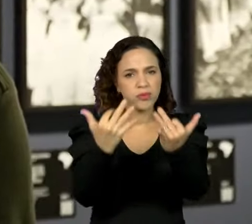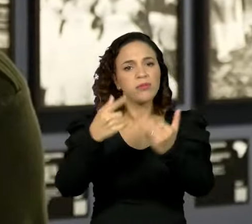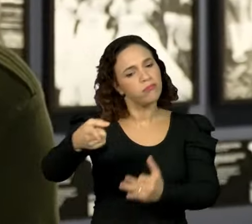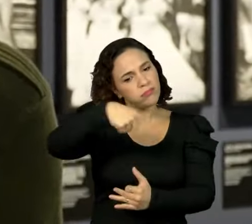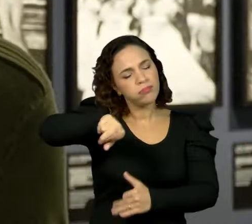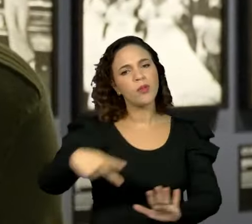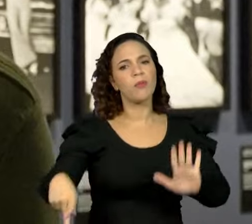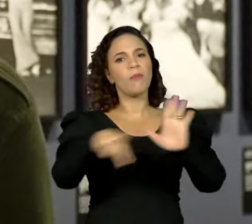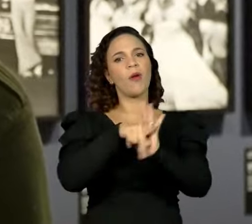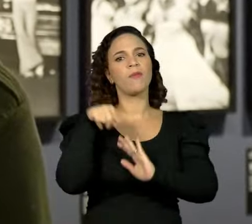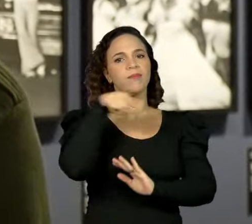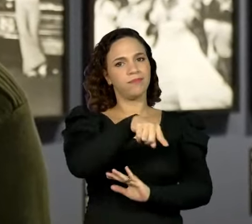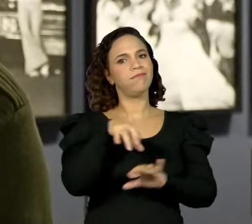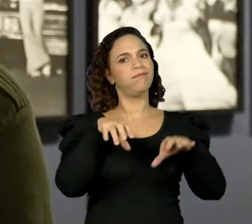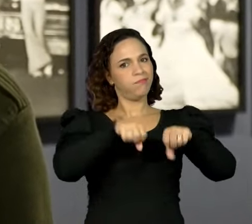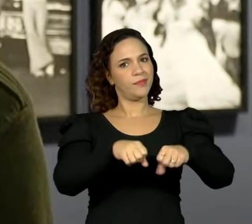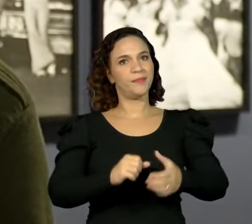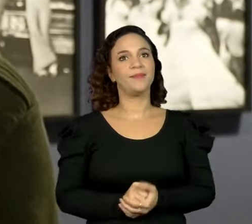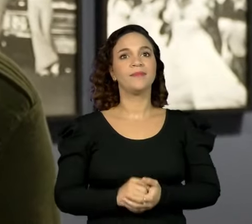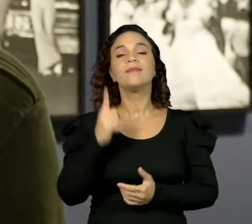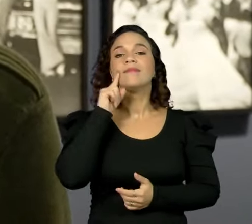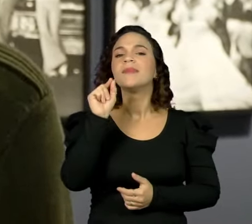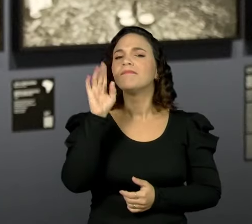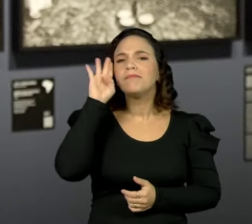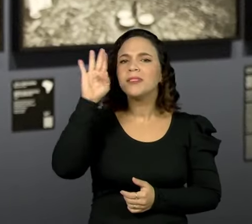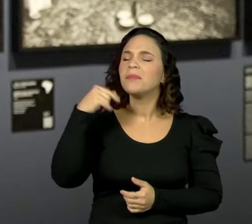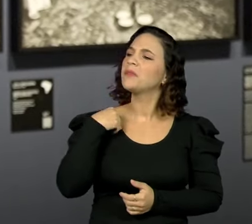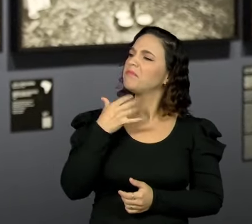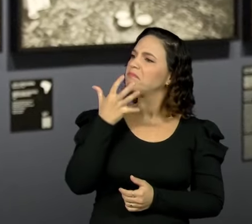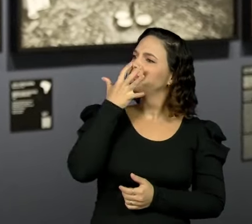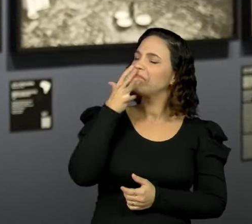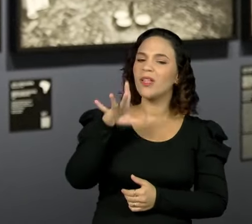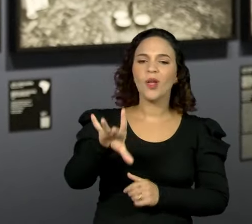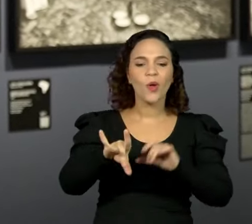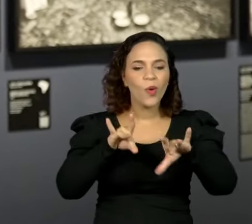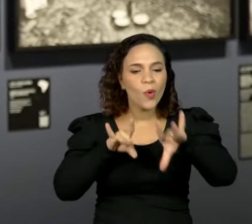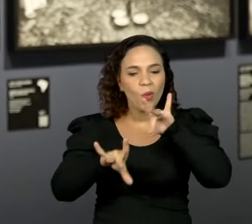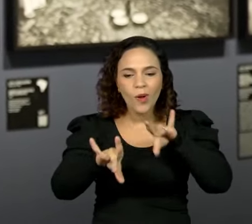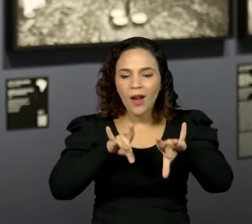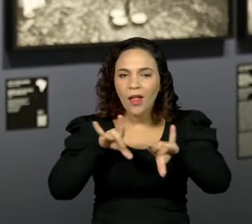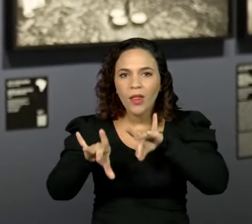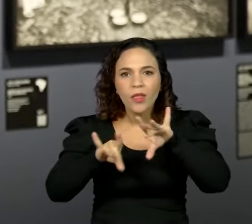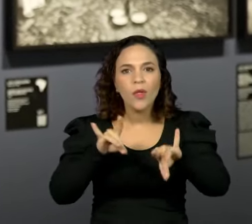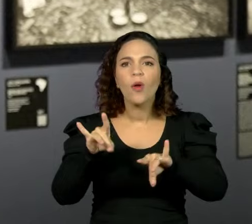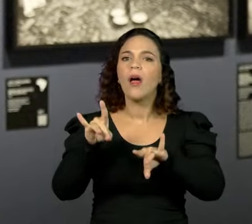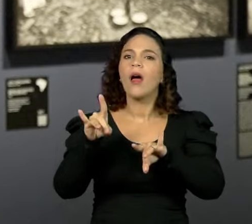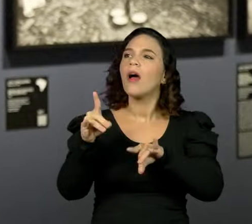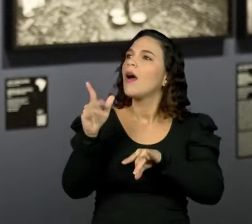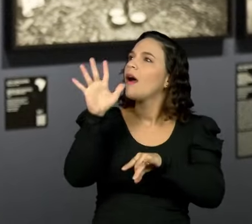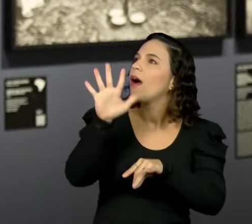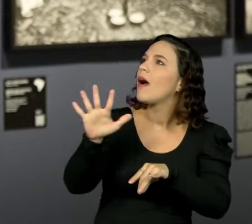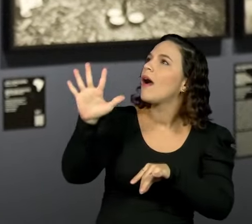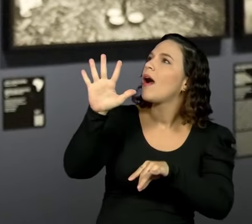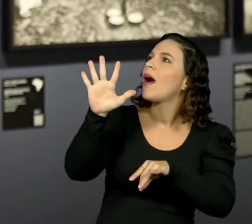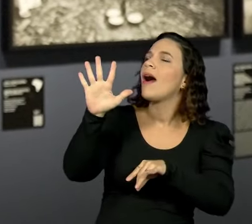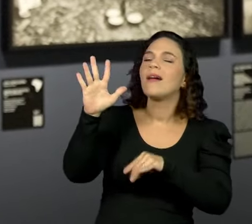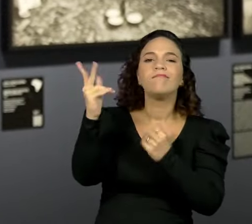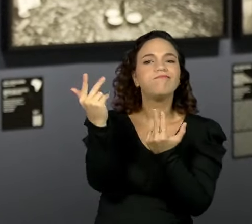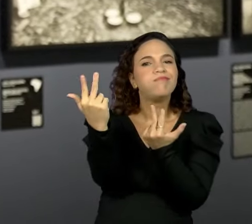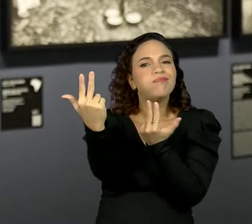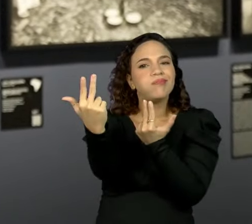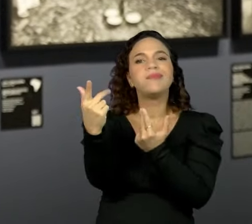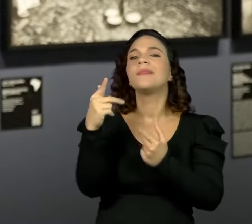O que me chamou mais a atenção na exposição foi a curadoria do Deri. Quando tem um curador que se parece com as obras, é muito mais importante do que só